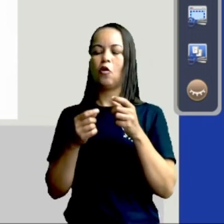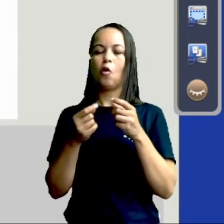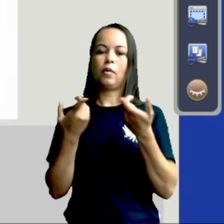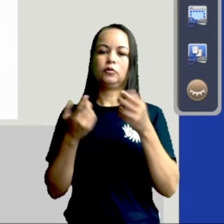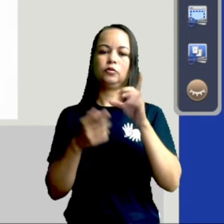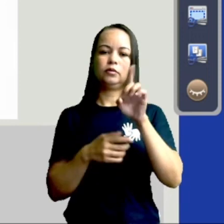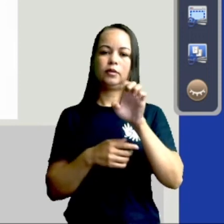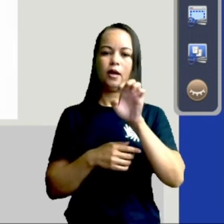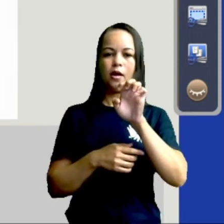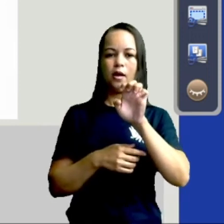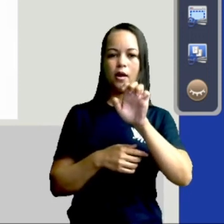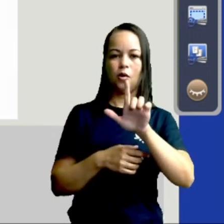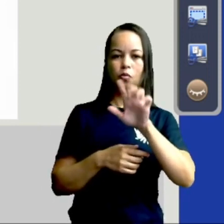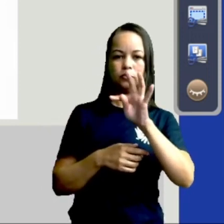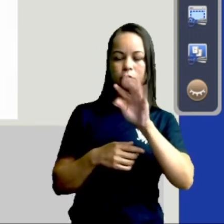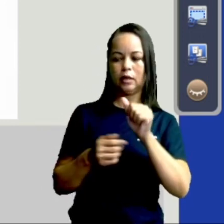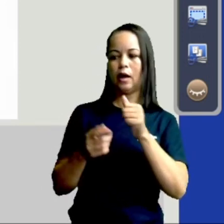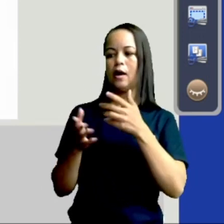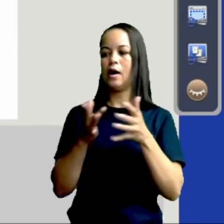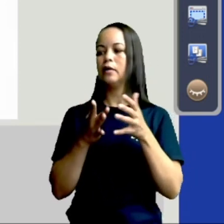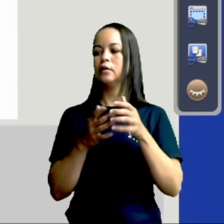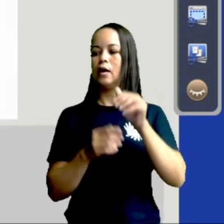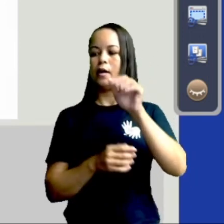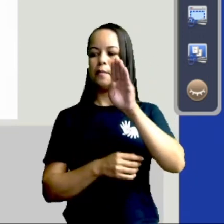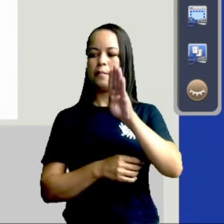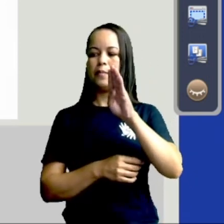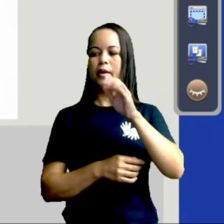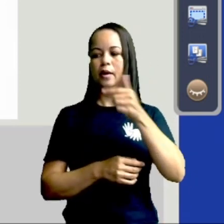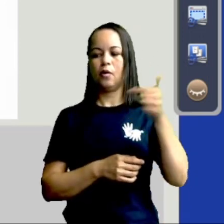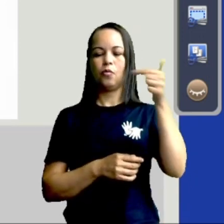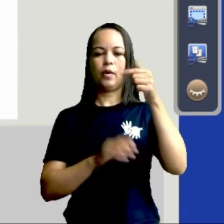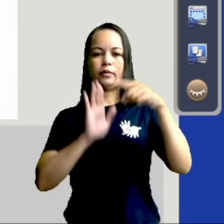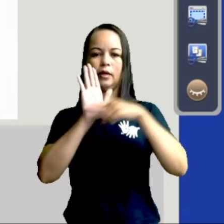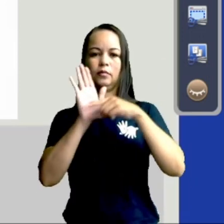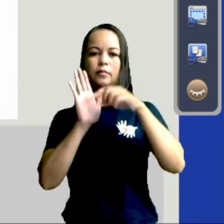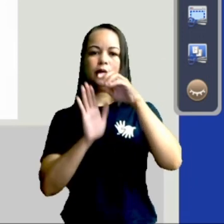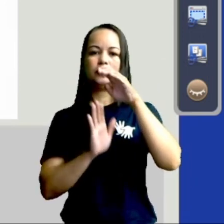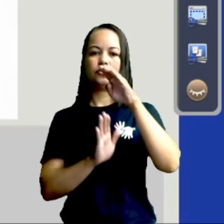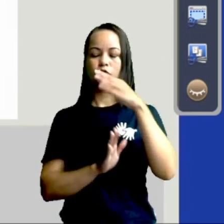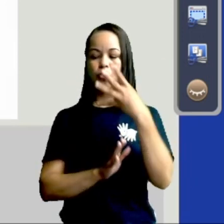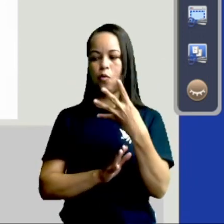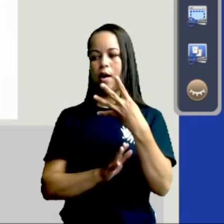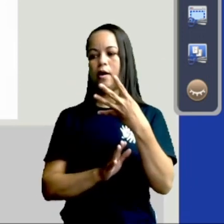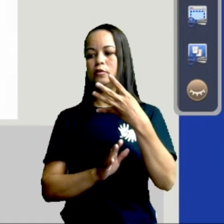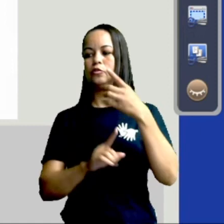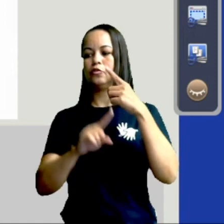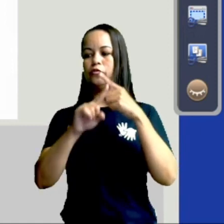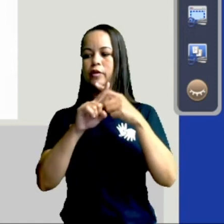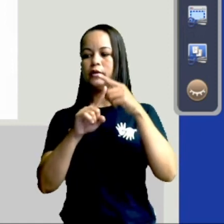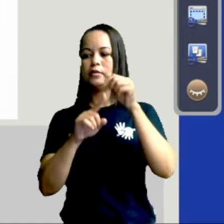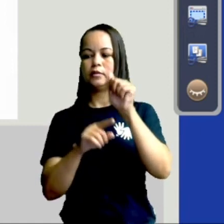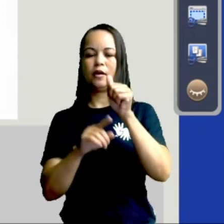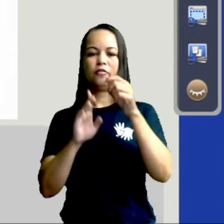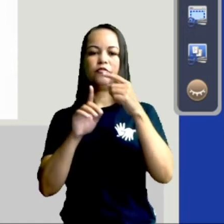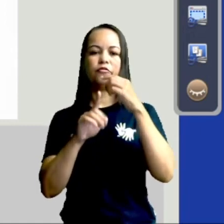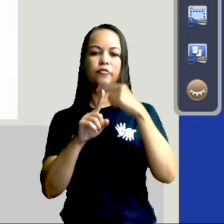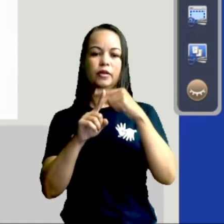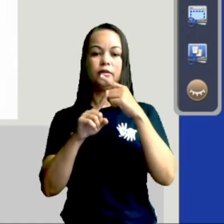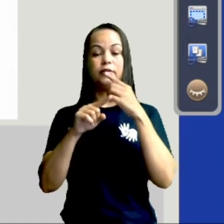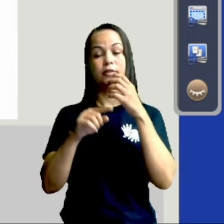delta, B ao quadrado menos 4 vezes A vezes C. Substitui os valores de A, B e C aqui e vai